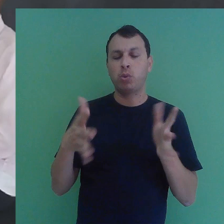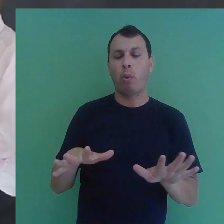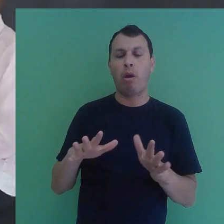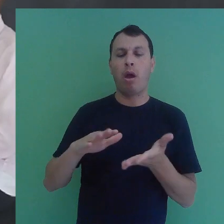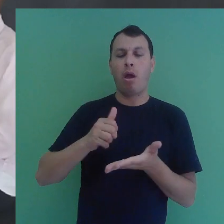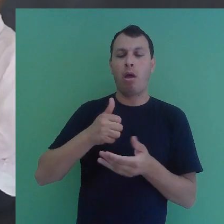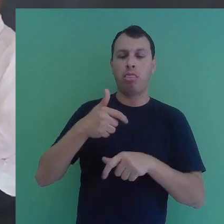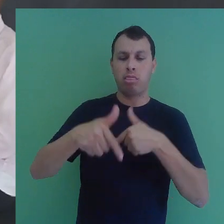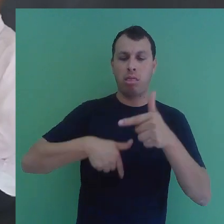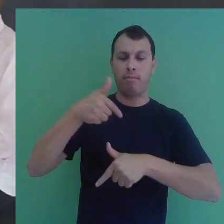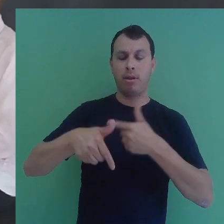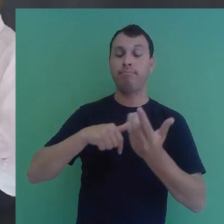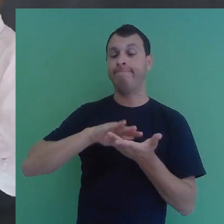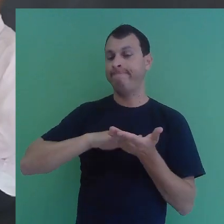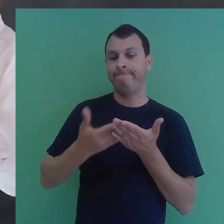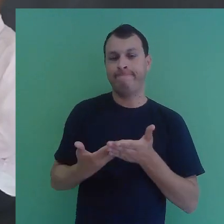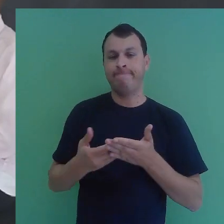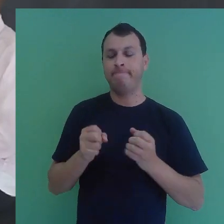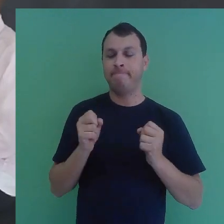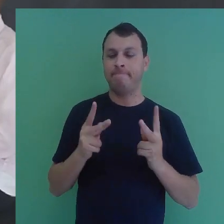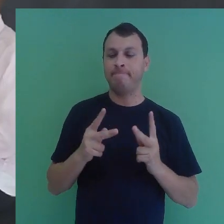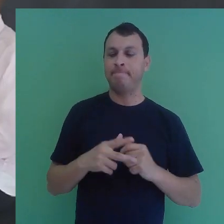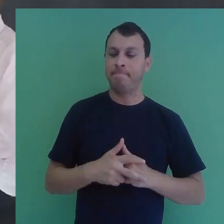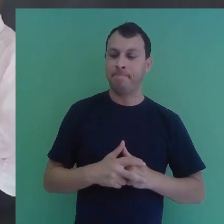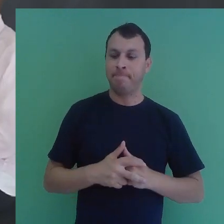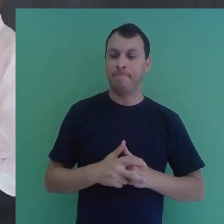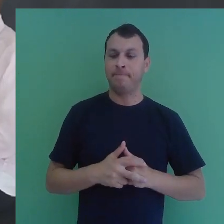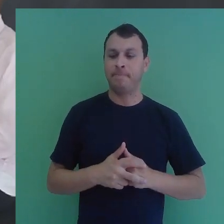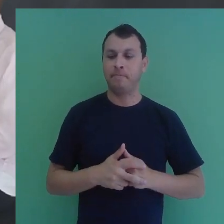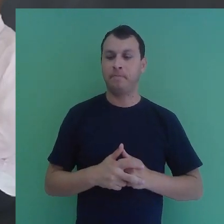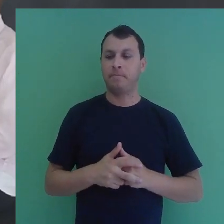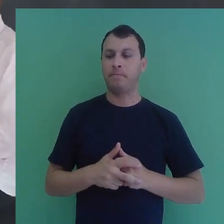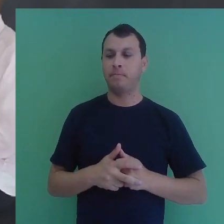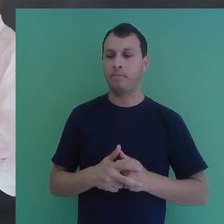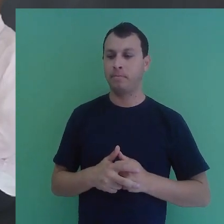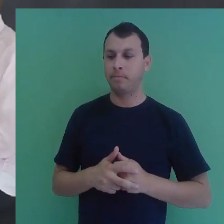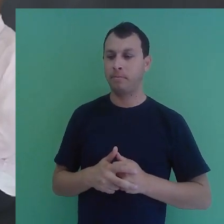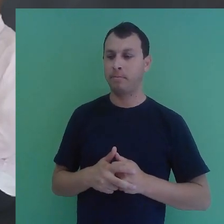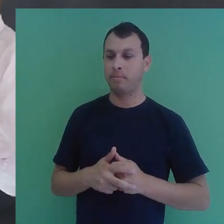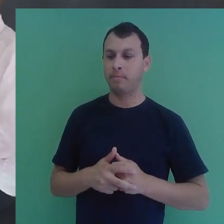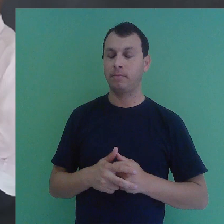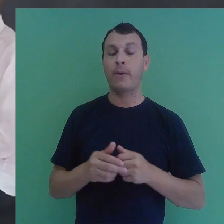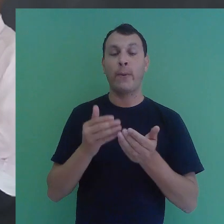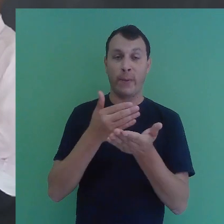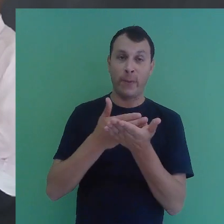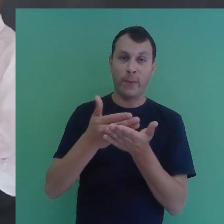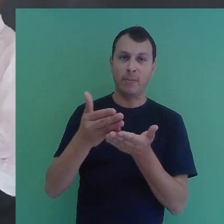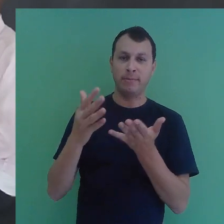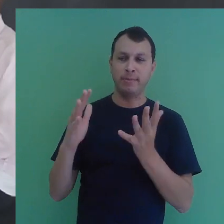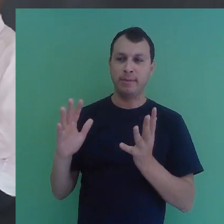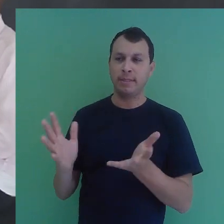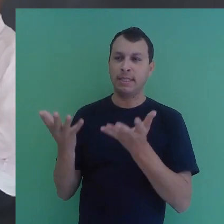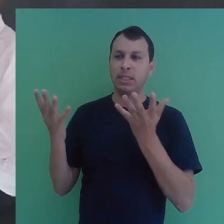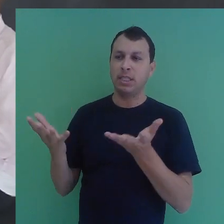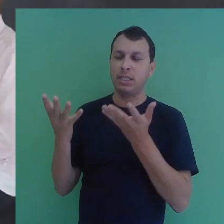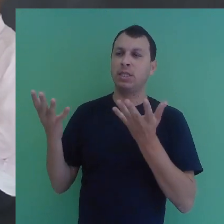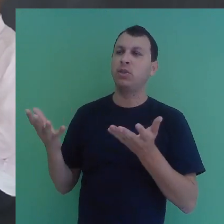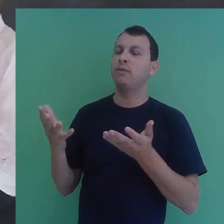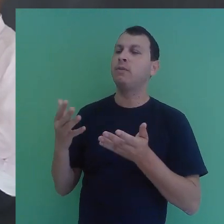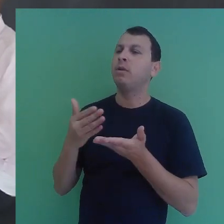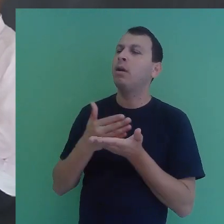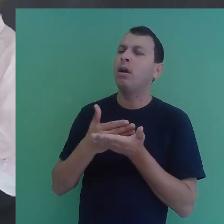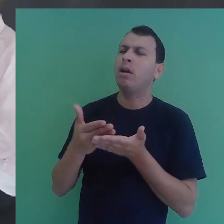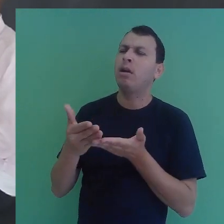legal. E começou aí mesmo ou não teve nenhum outro incentivo além disso? Tipo, incentivo inicial, né, eu quero dizer, um motivo para começar a